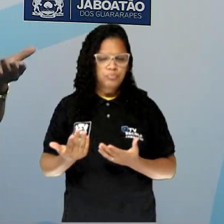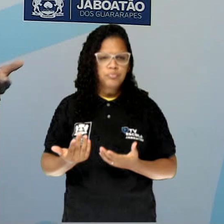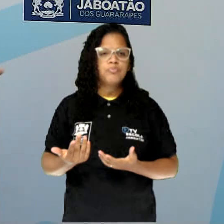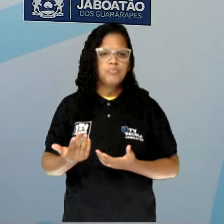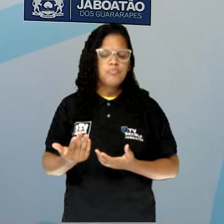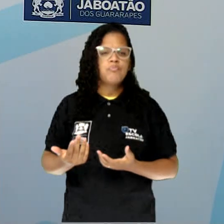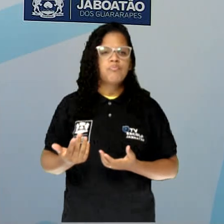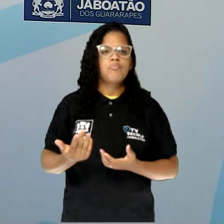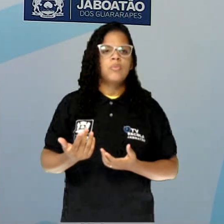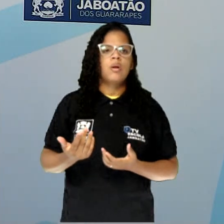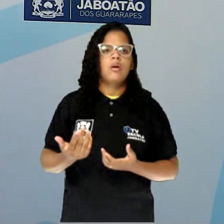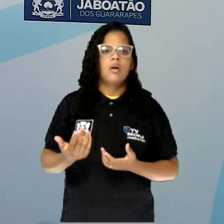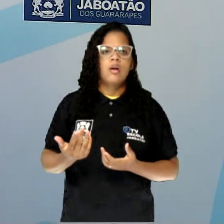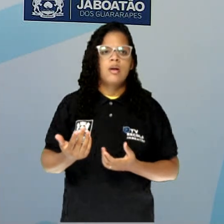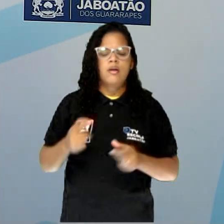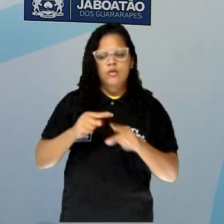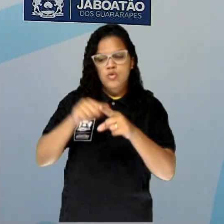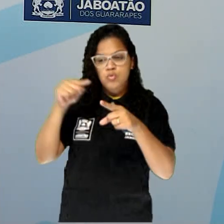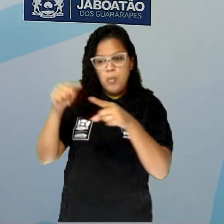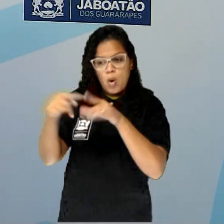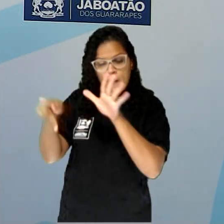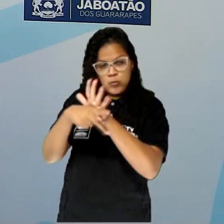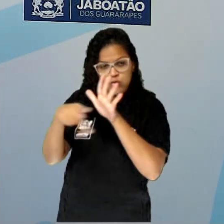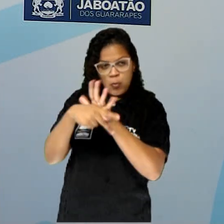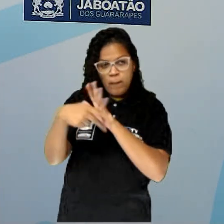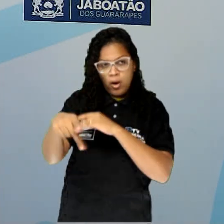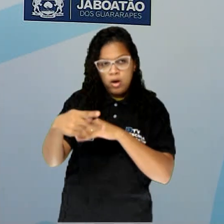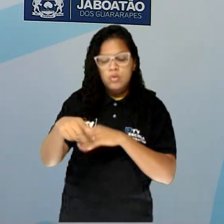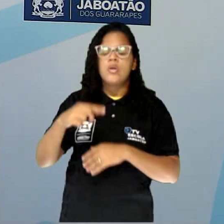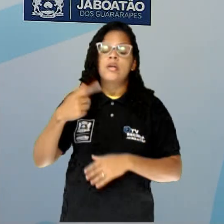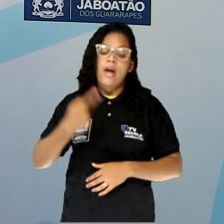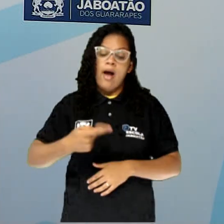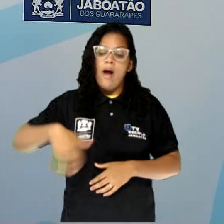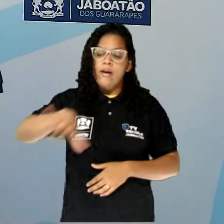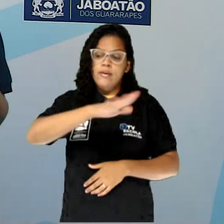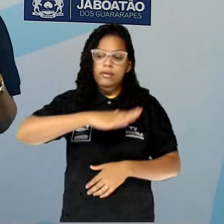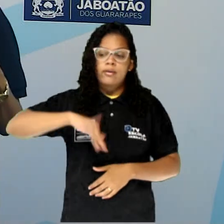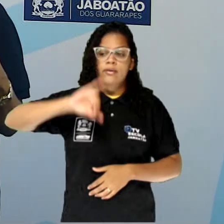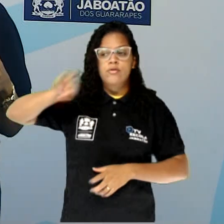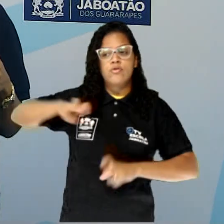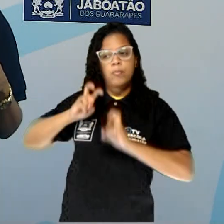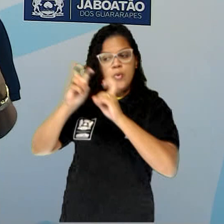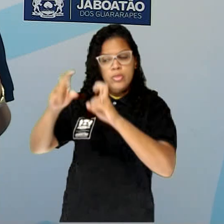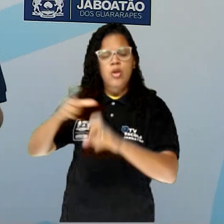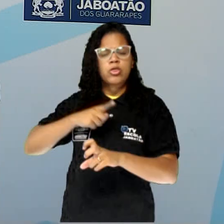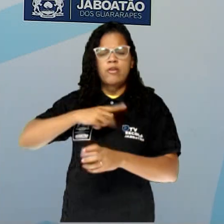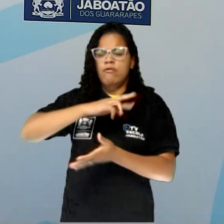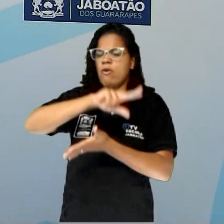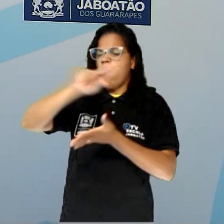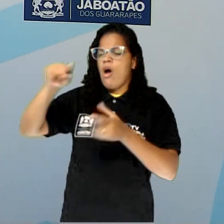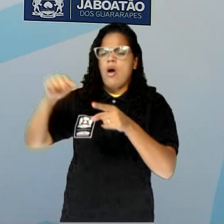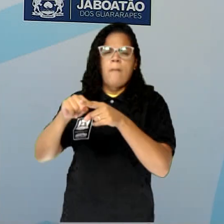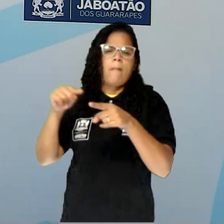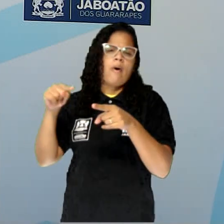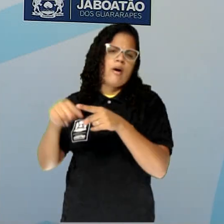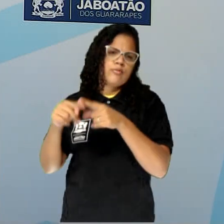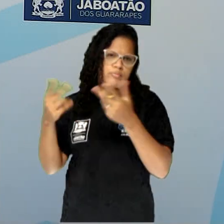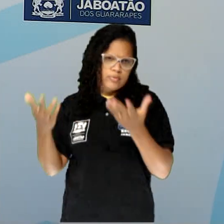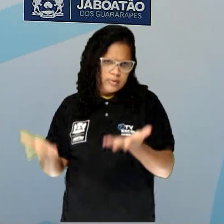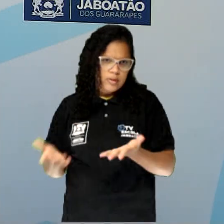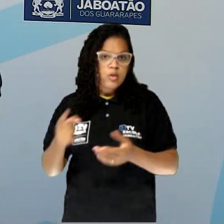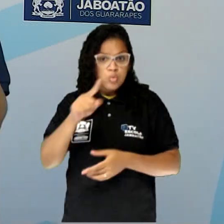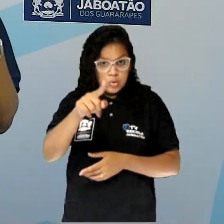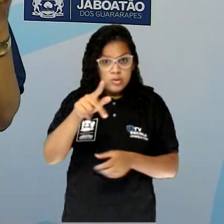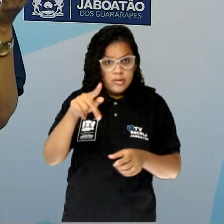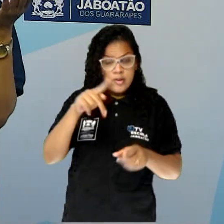de alguns bairros. E aqui em Jaboatão dos Guararapes tem muitos bairros assim, não é verdade? No teu bairro